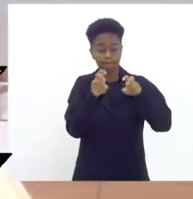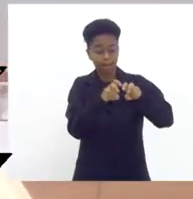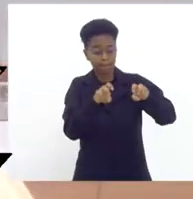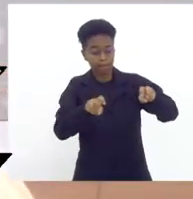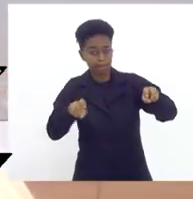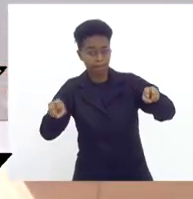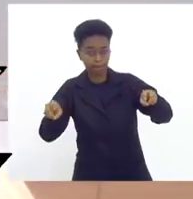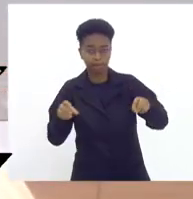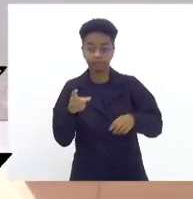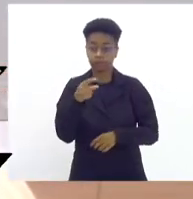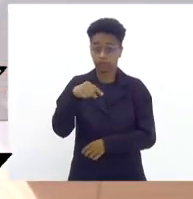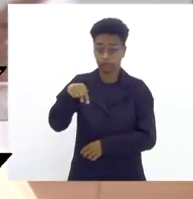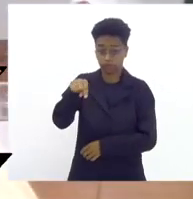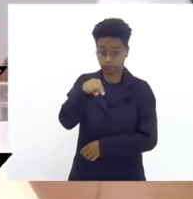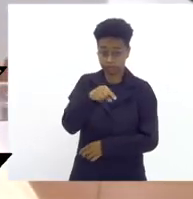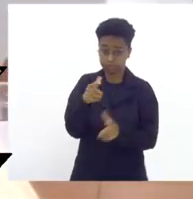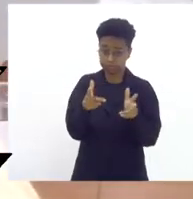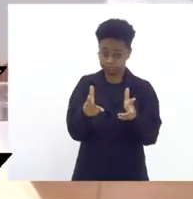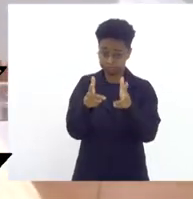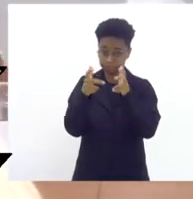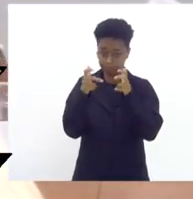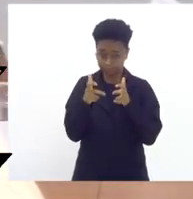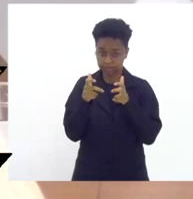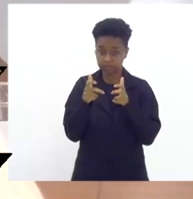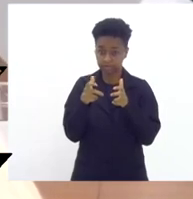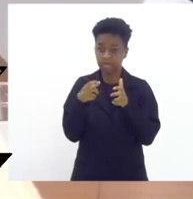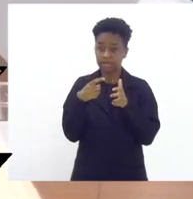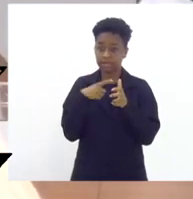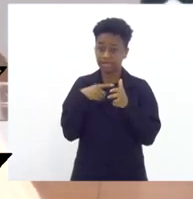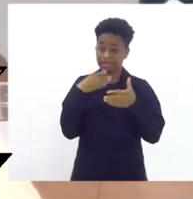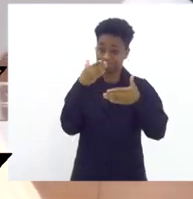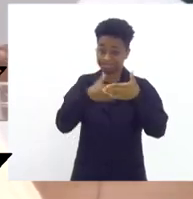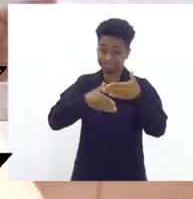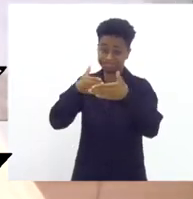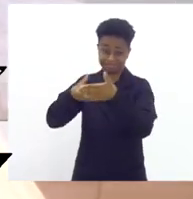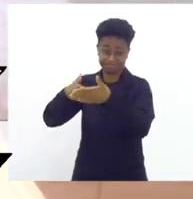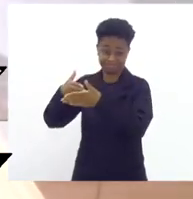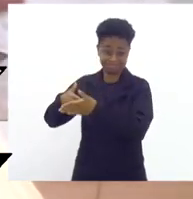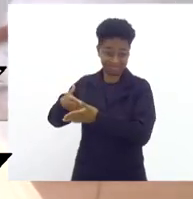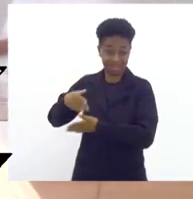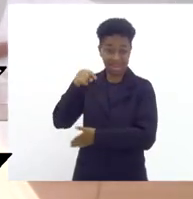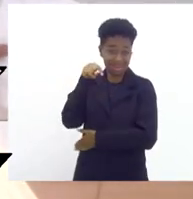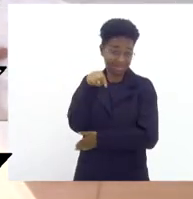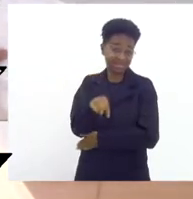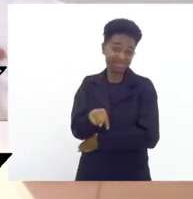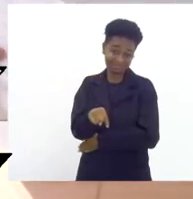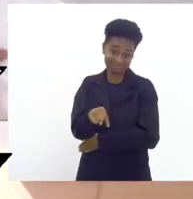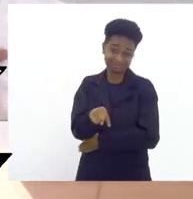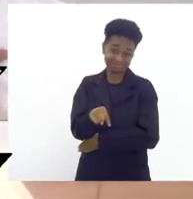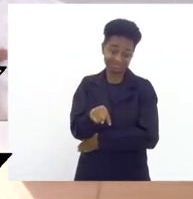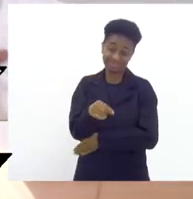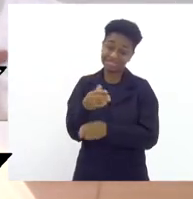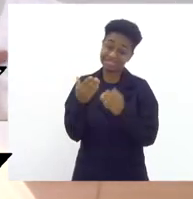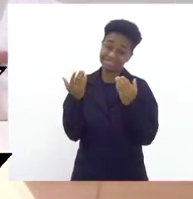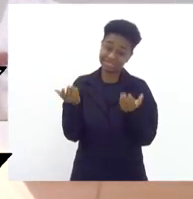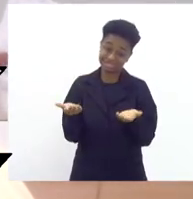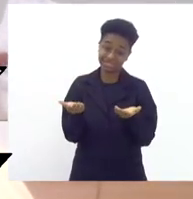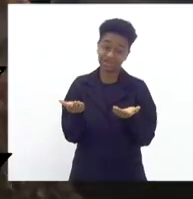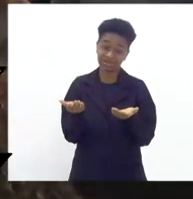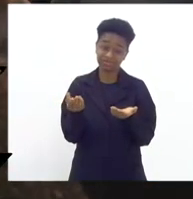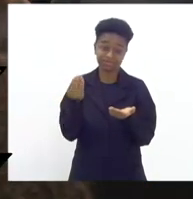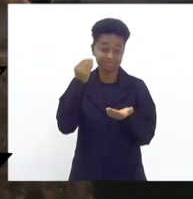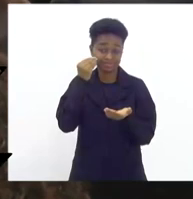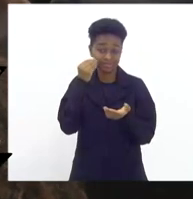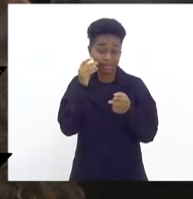como vocês podem perceber a gente tem uma limitação estrutural objetiva né então de uma forma